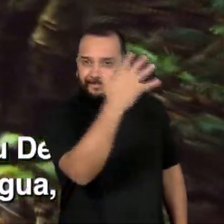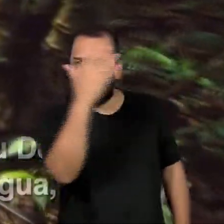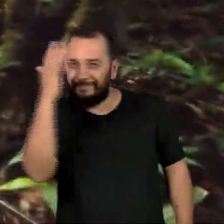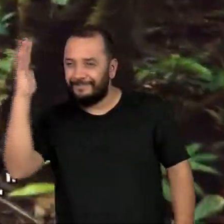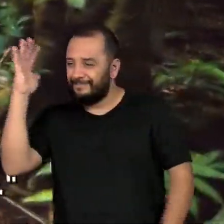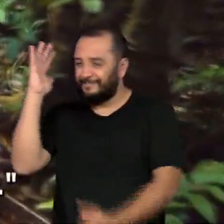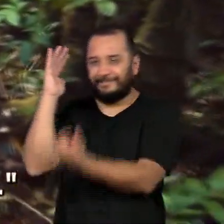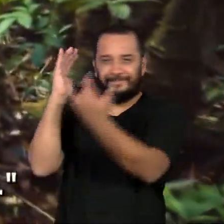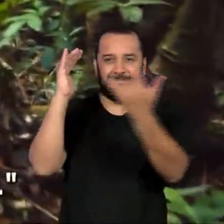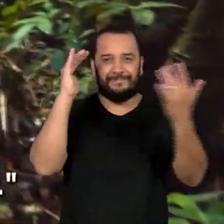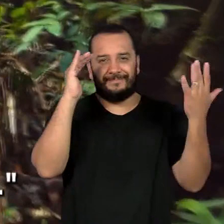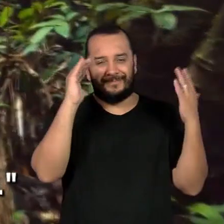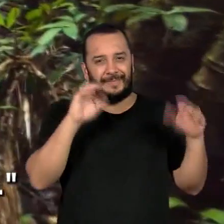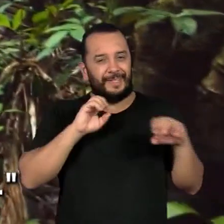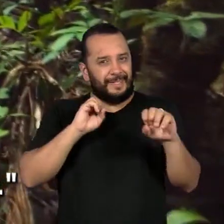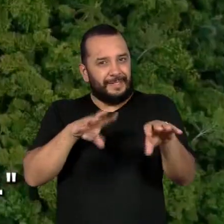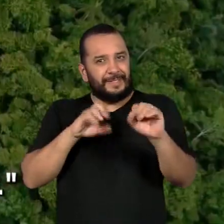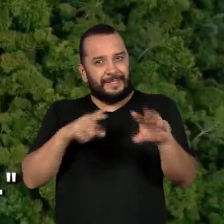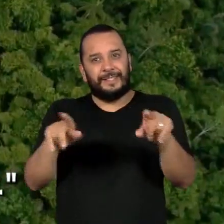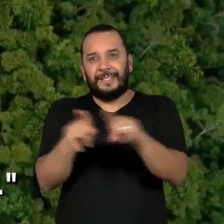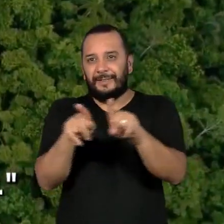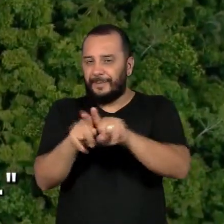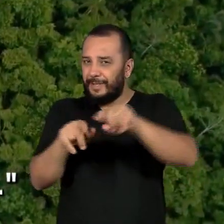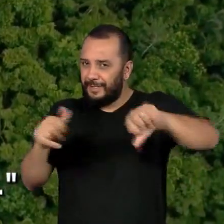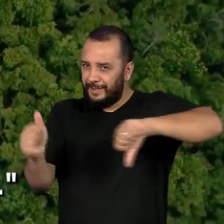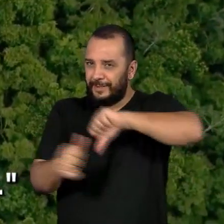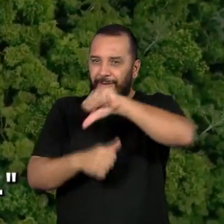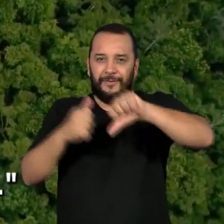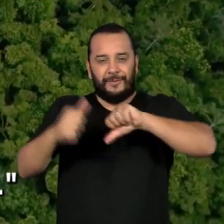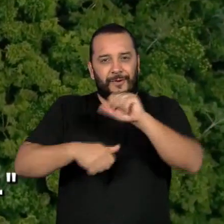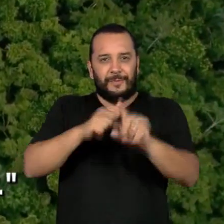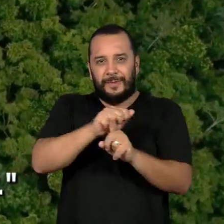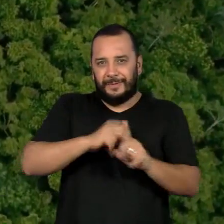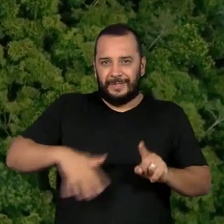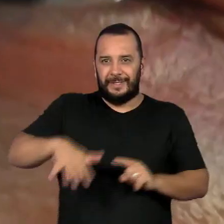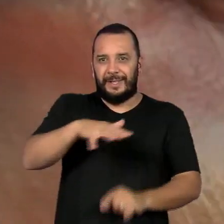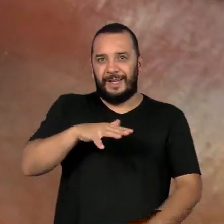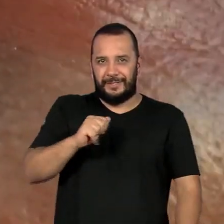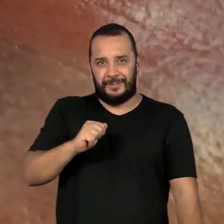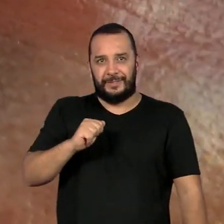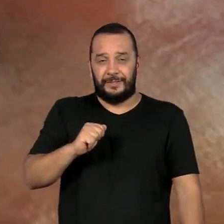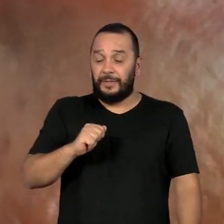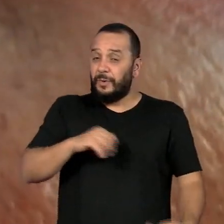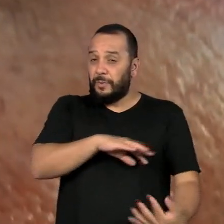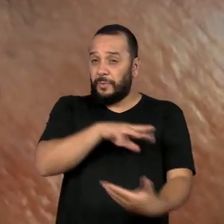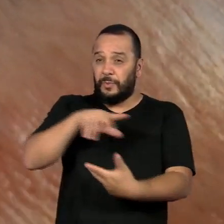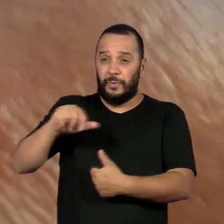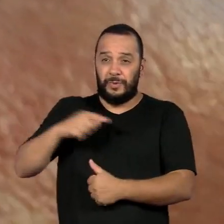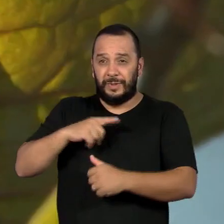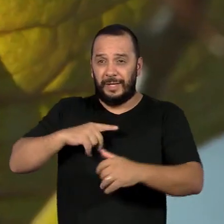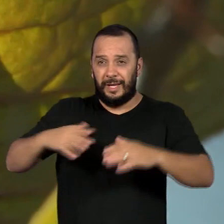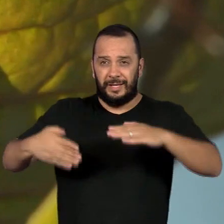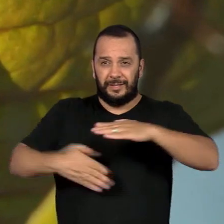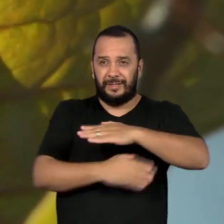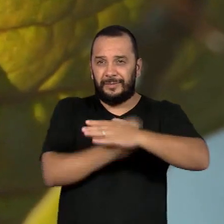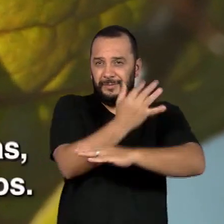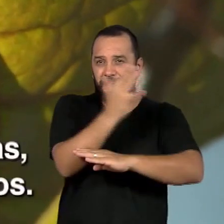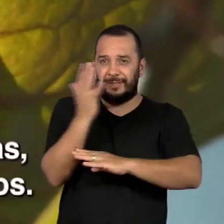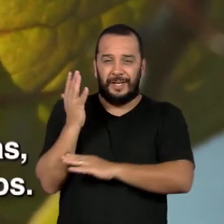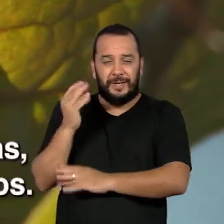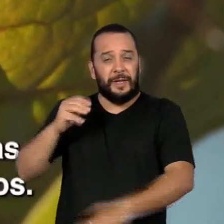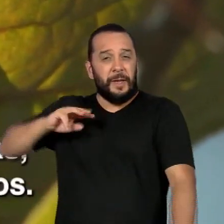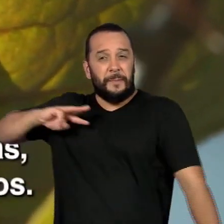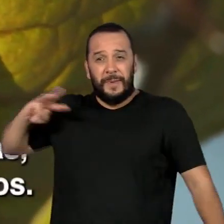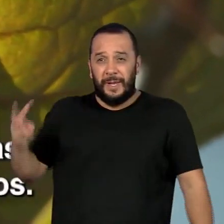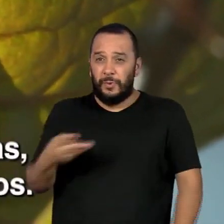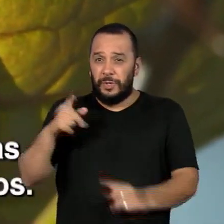de ensinamento e de transformação da humanidade. A enorme biodiversidade da Terra, com milhões de espécies, muitas